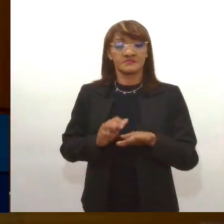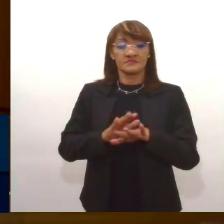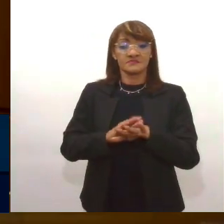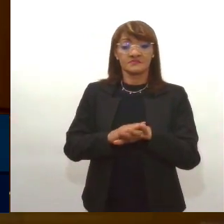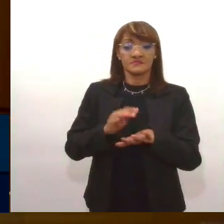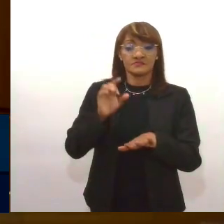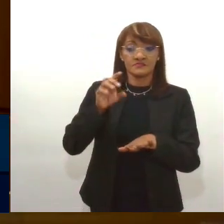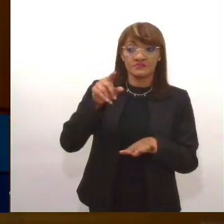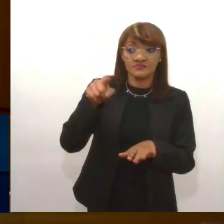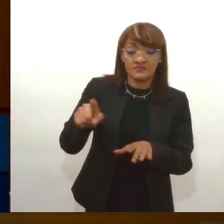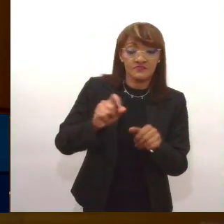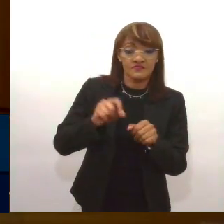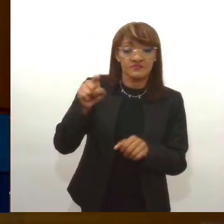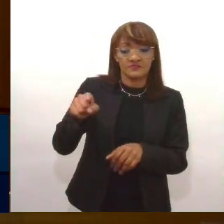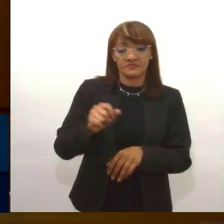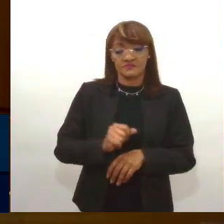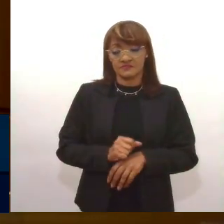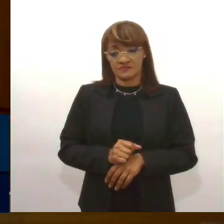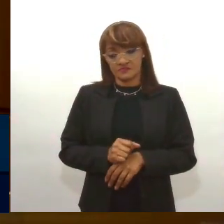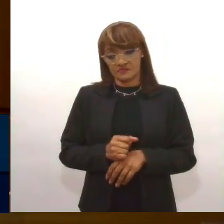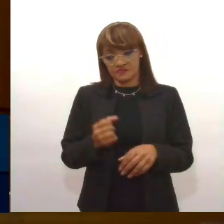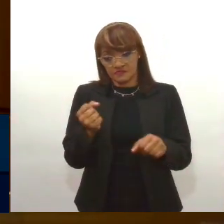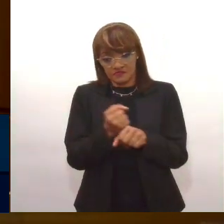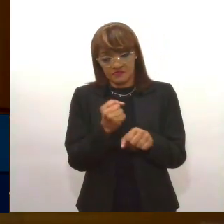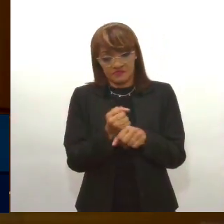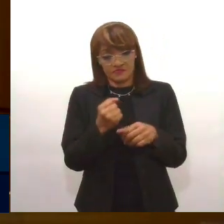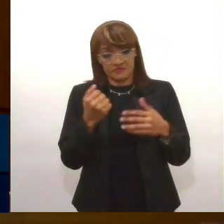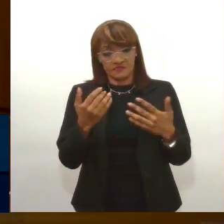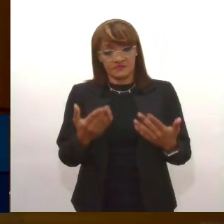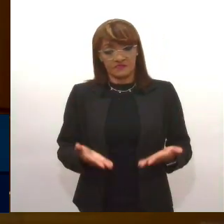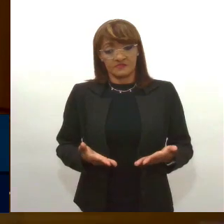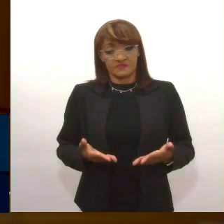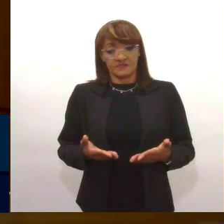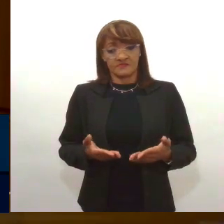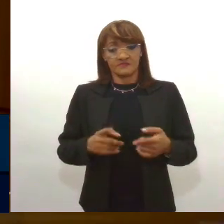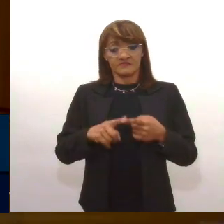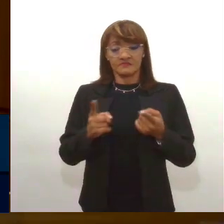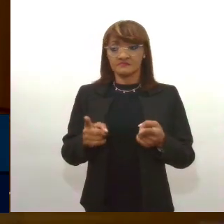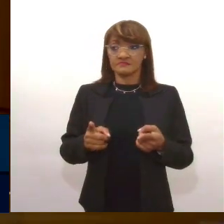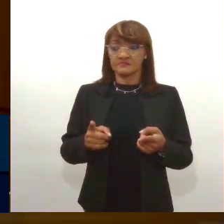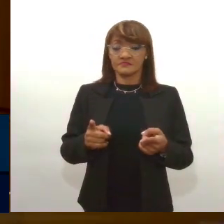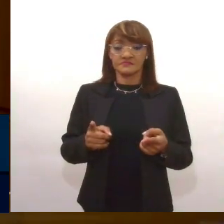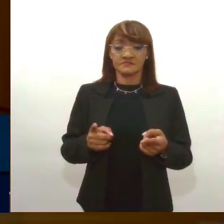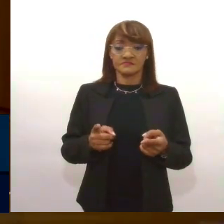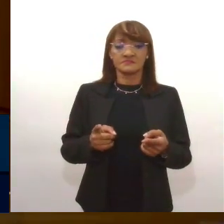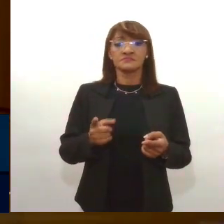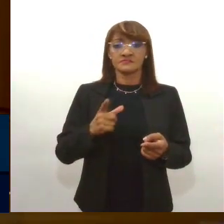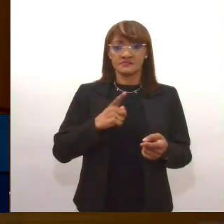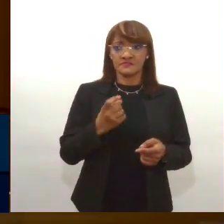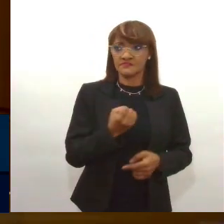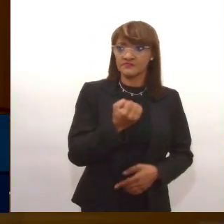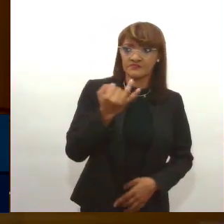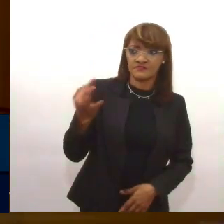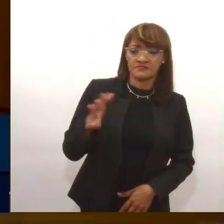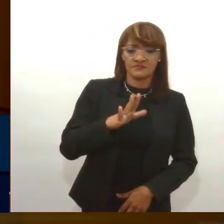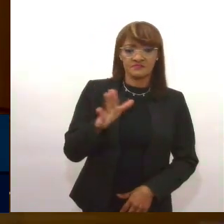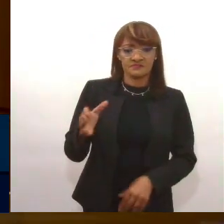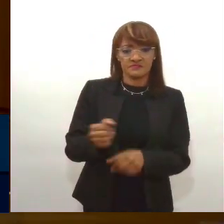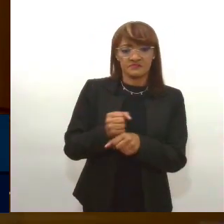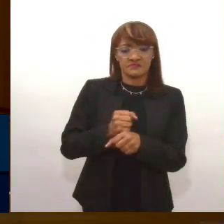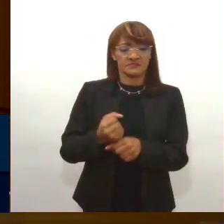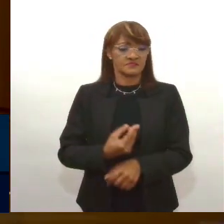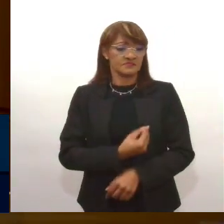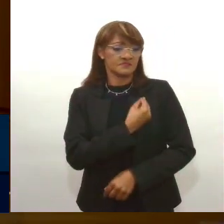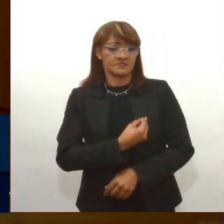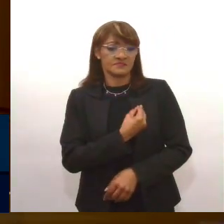construção que as pessoas t e Muitas delas moram Ali há anos e que não fizeram um grande investimento